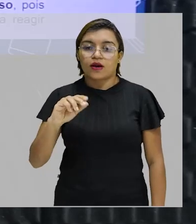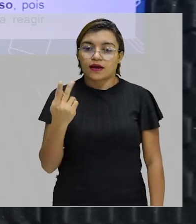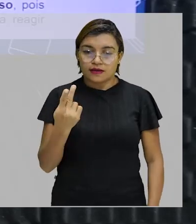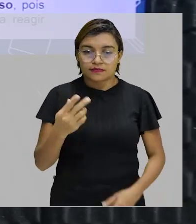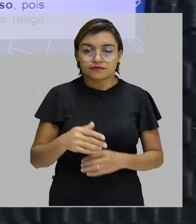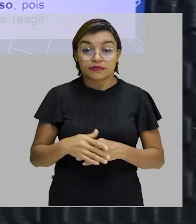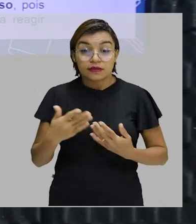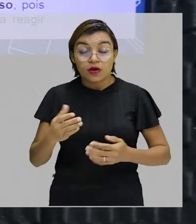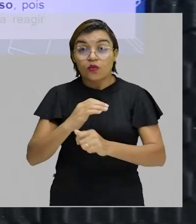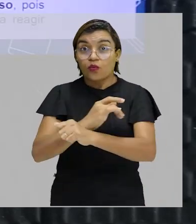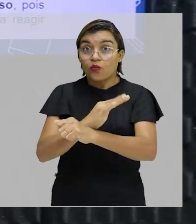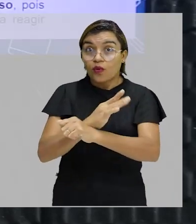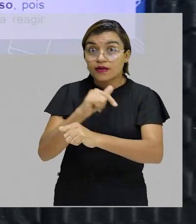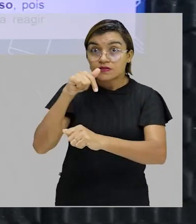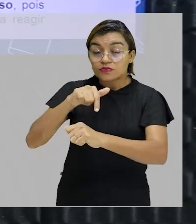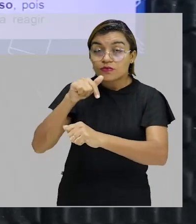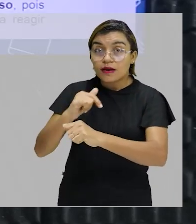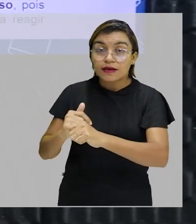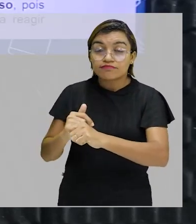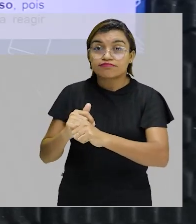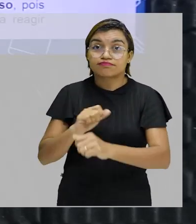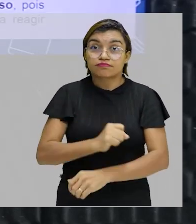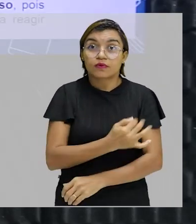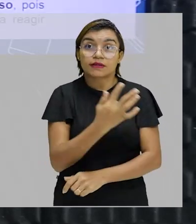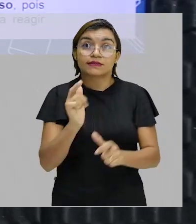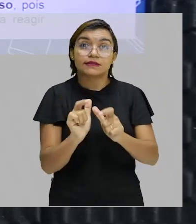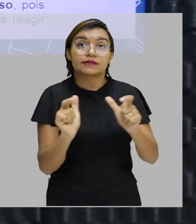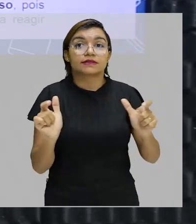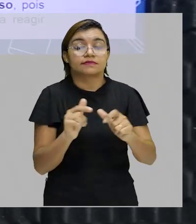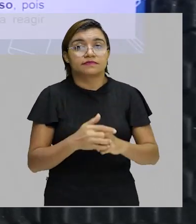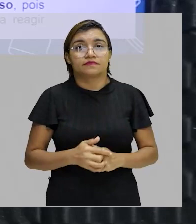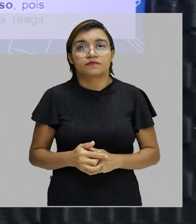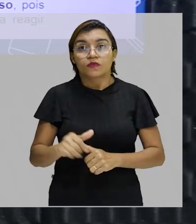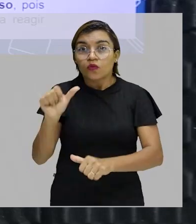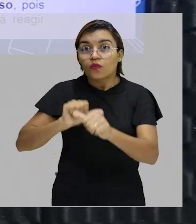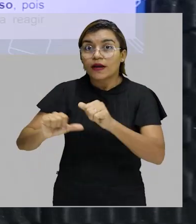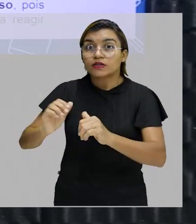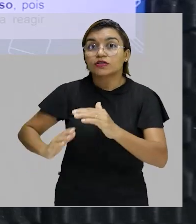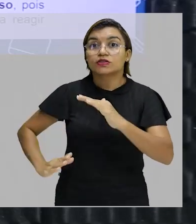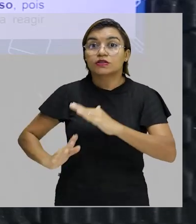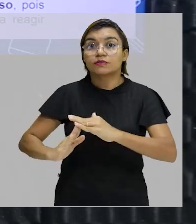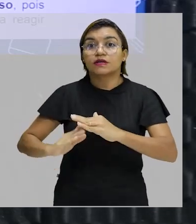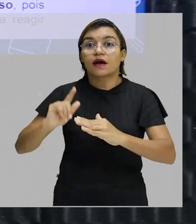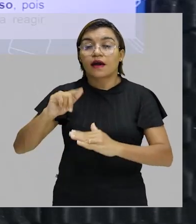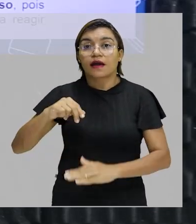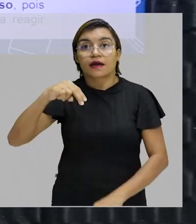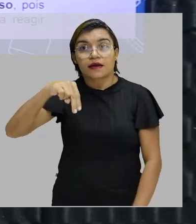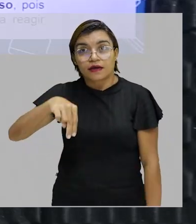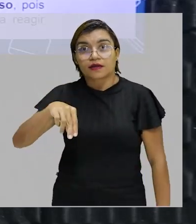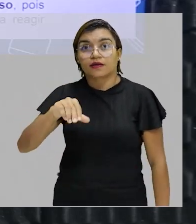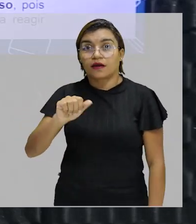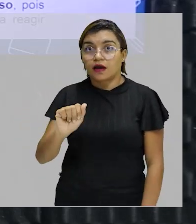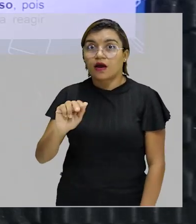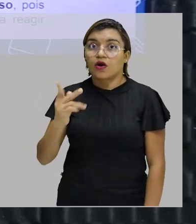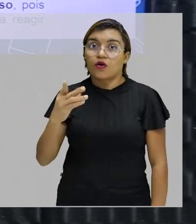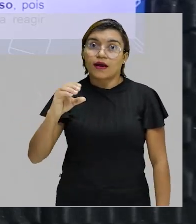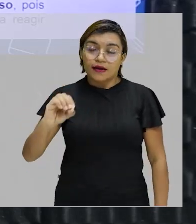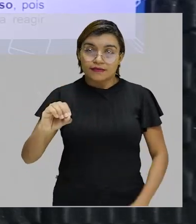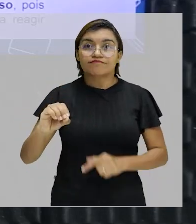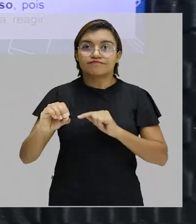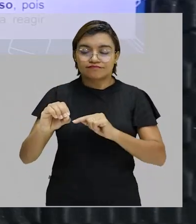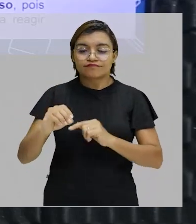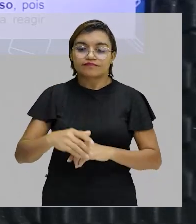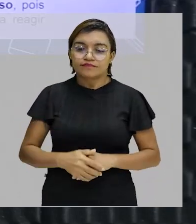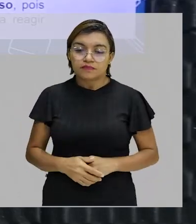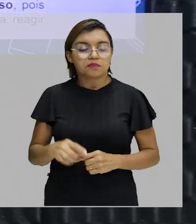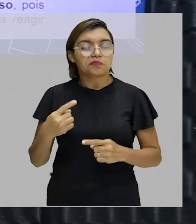que está em excesso. Quem é o reagente limitante? É o NaOH, o hidróxido de sódio.